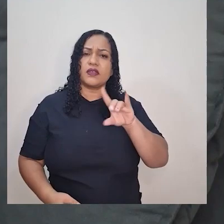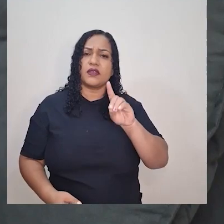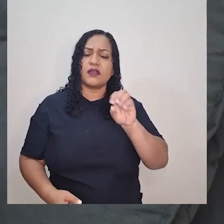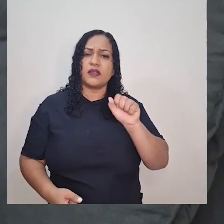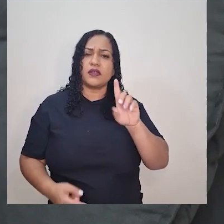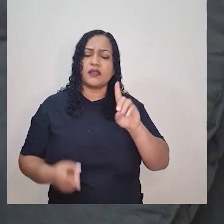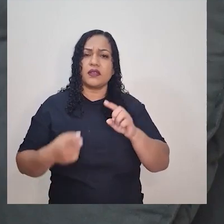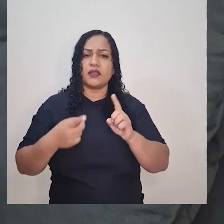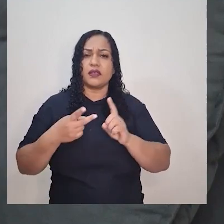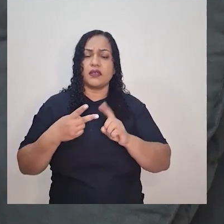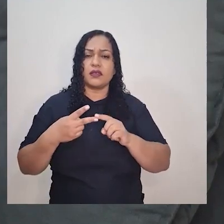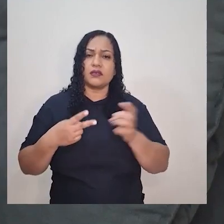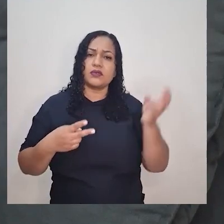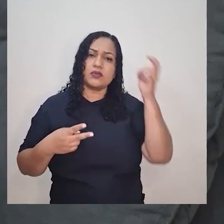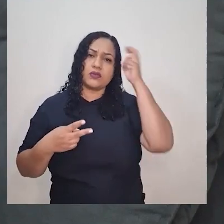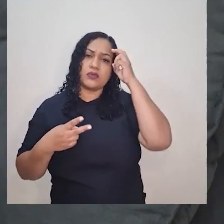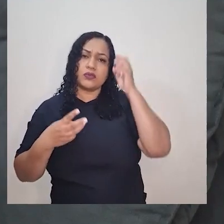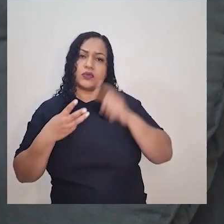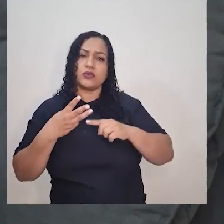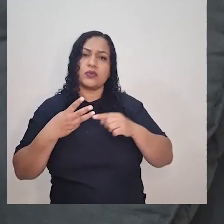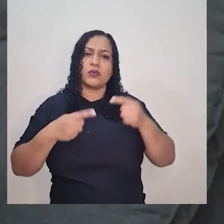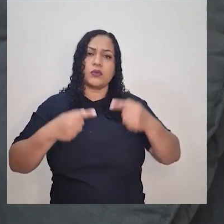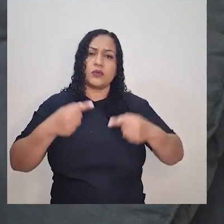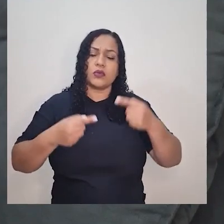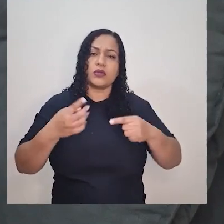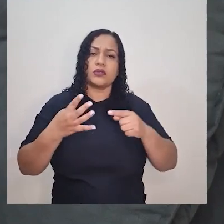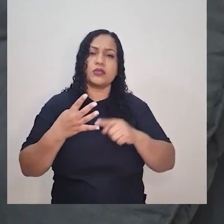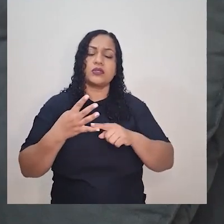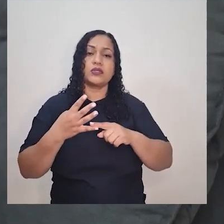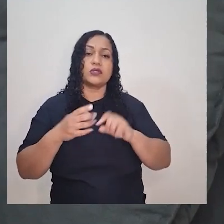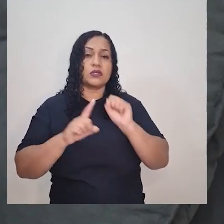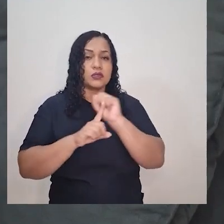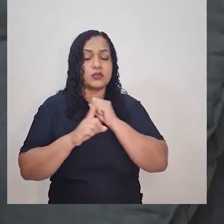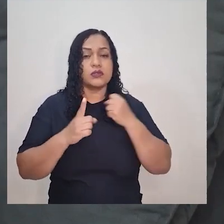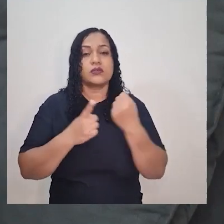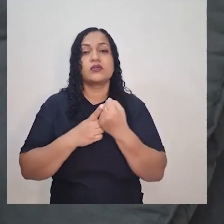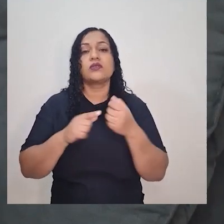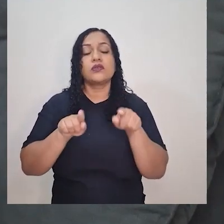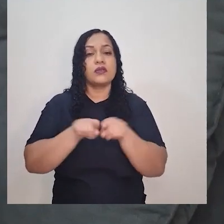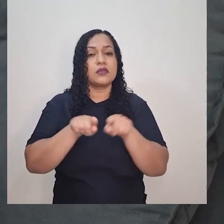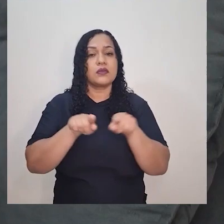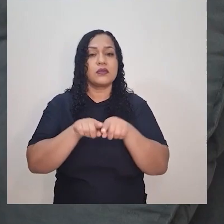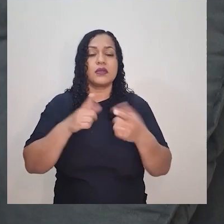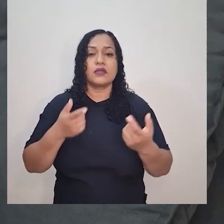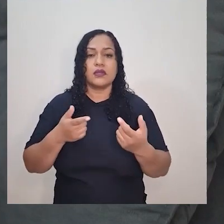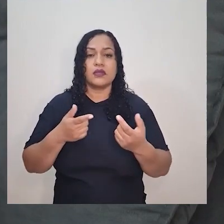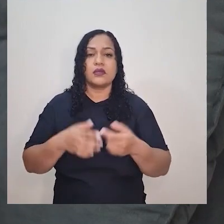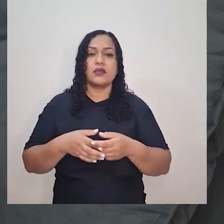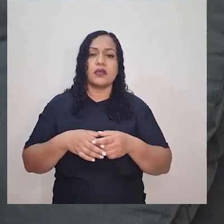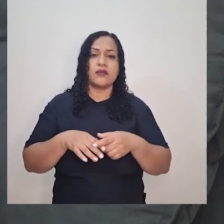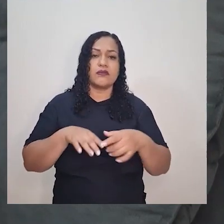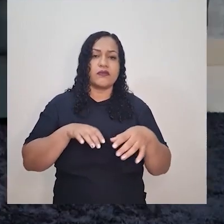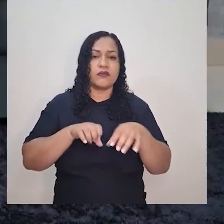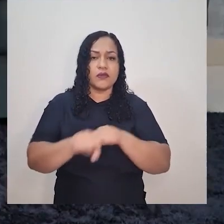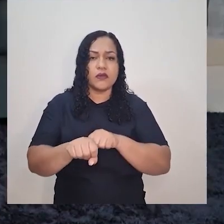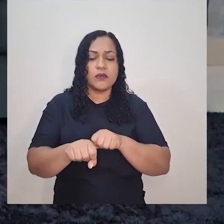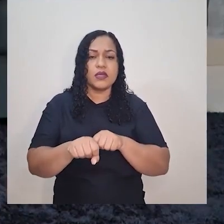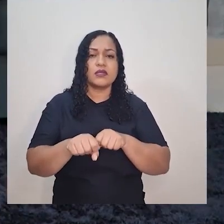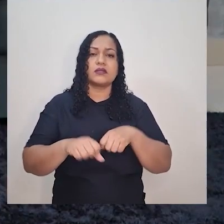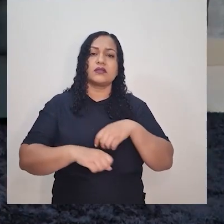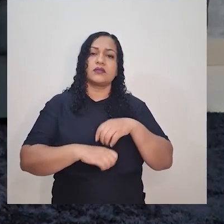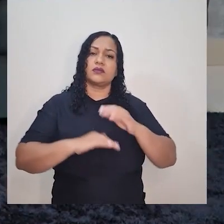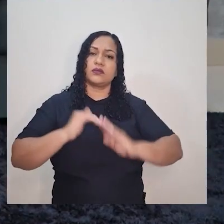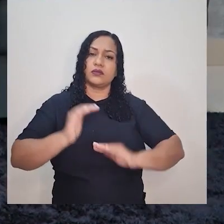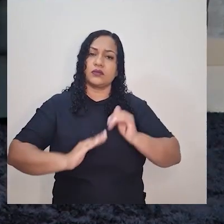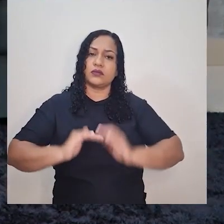a finalidade política, social e também a finalidade em relação à formação dos profissionais? Nessa